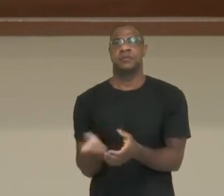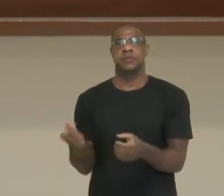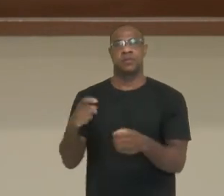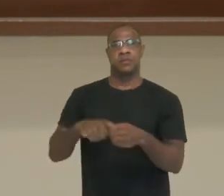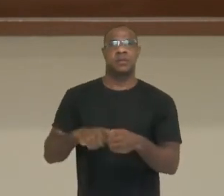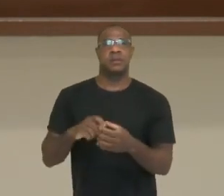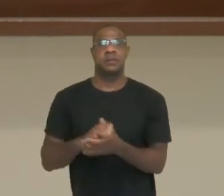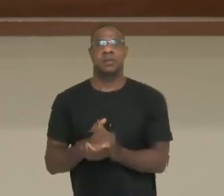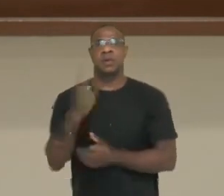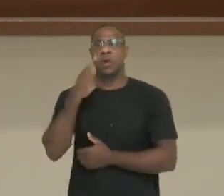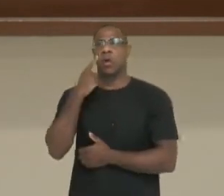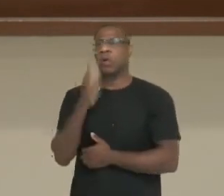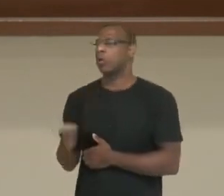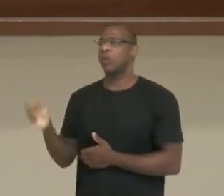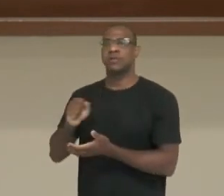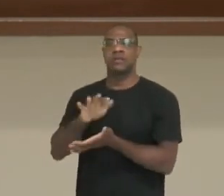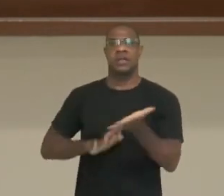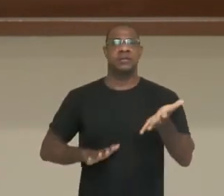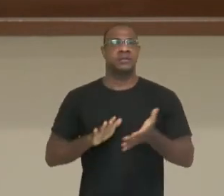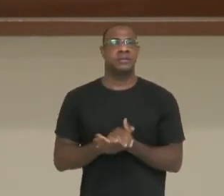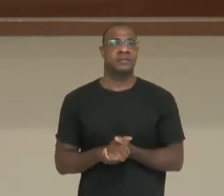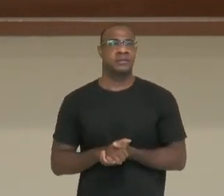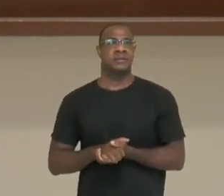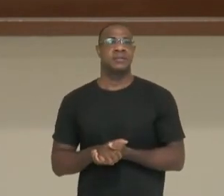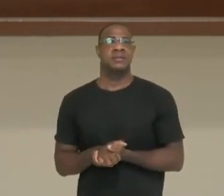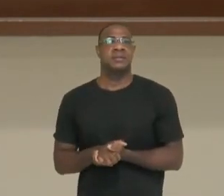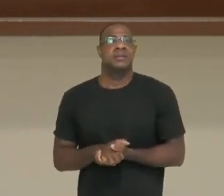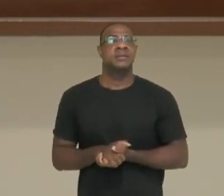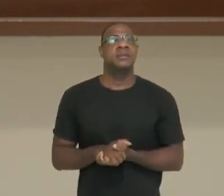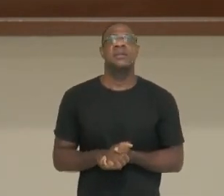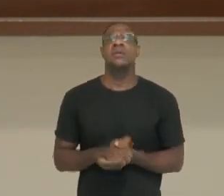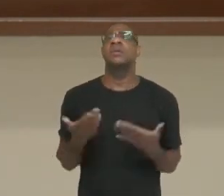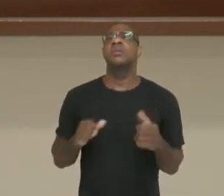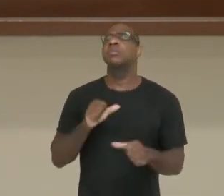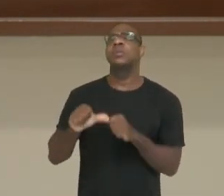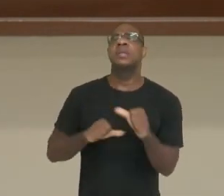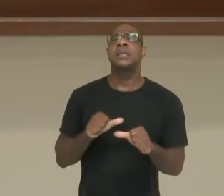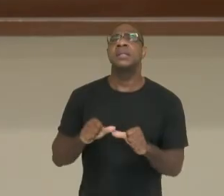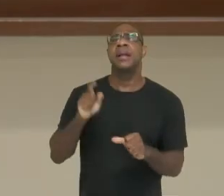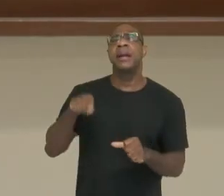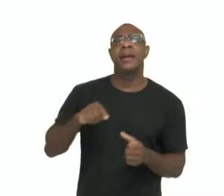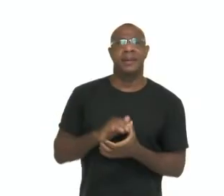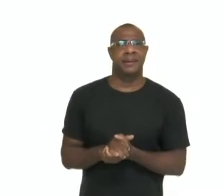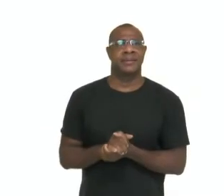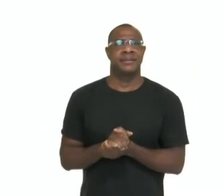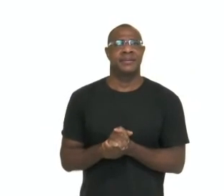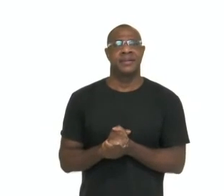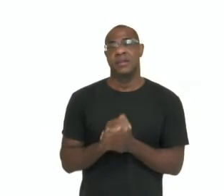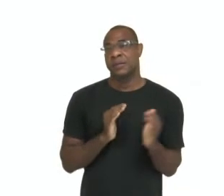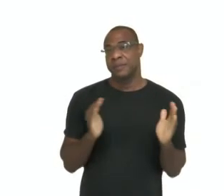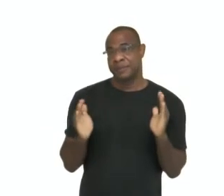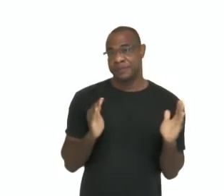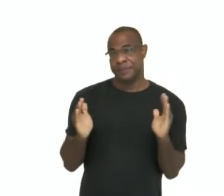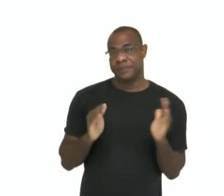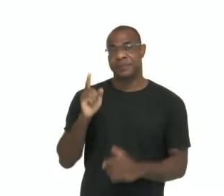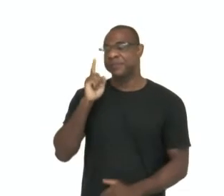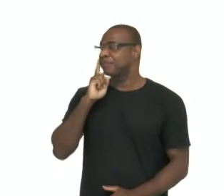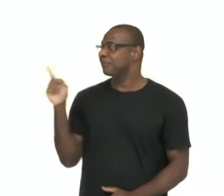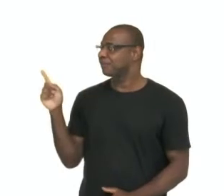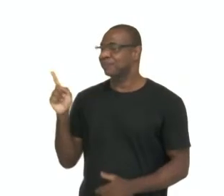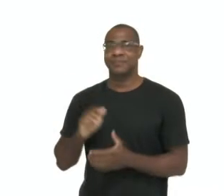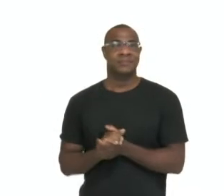Voltei, gabaritar contigo atividade 2. Então, que mudança é essa, né? No primeiro momento, nós observamos que ele se